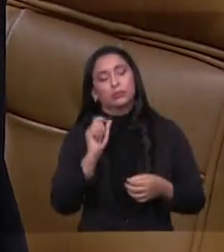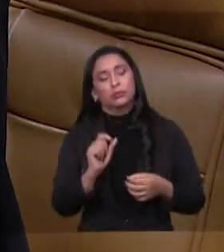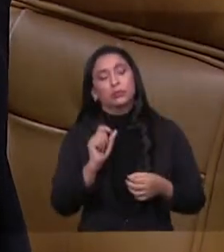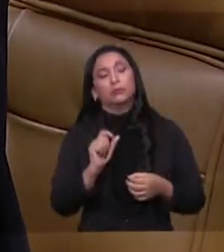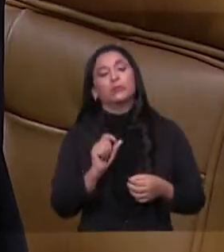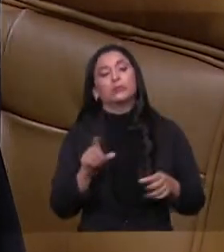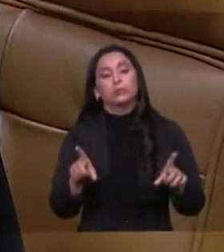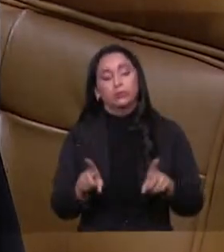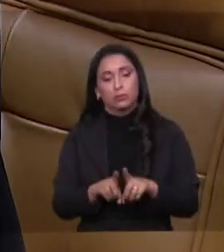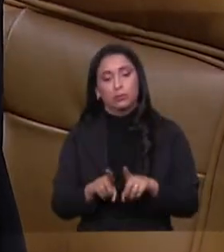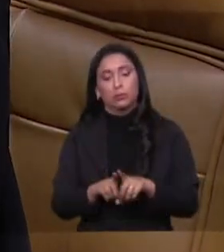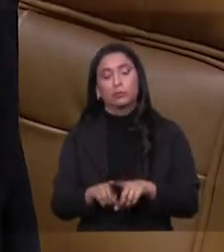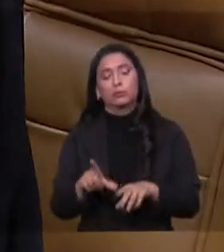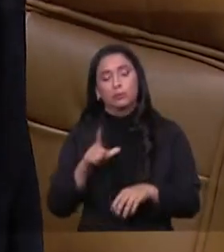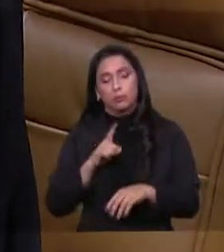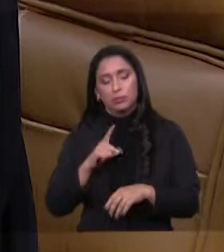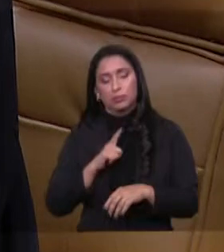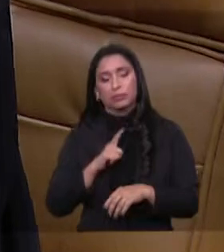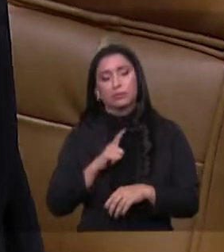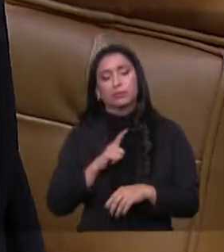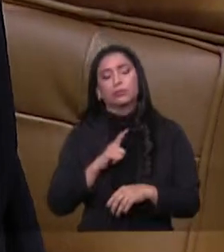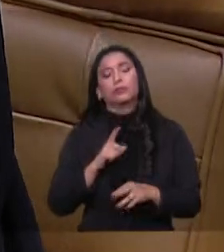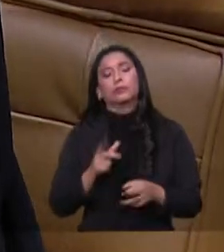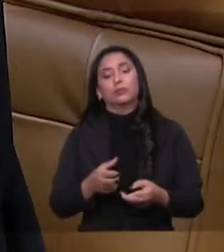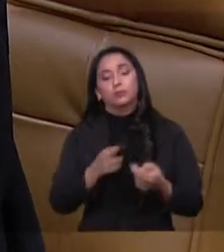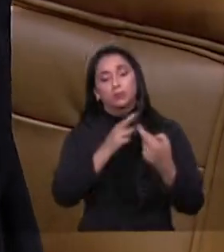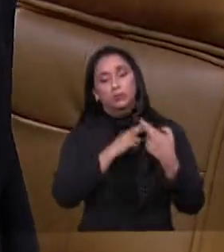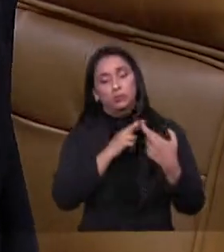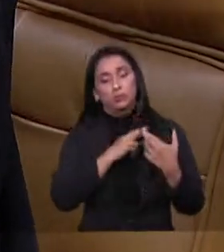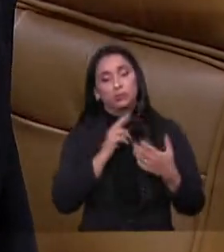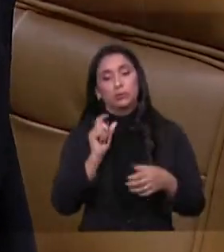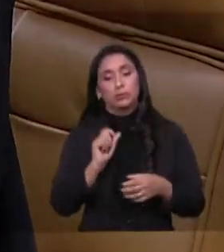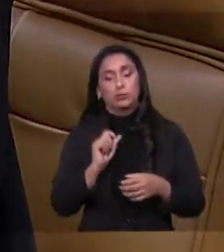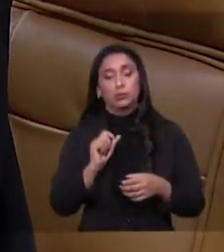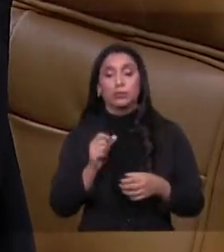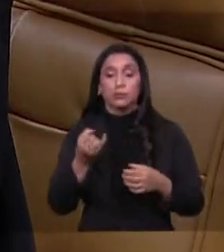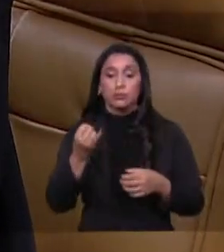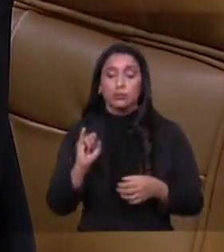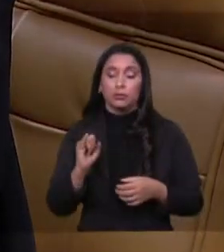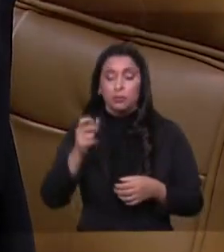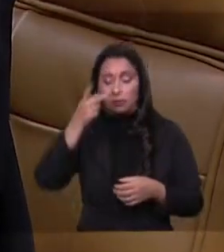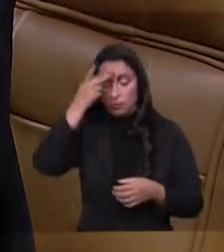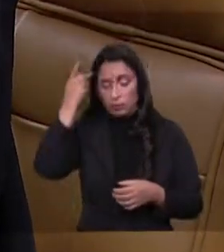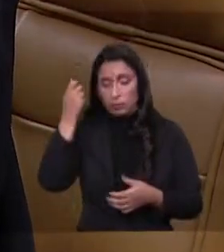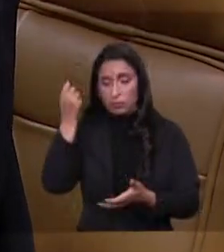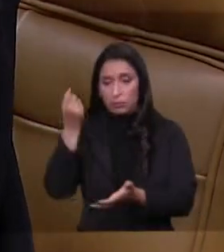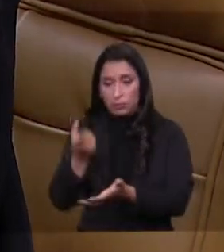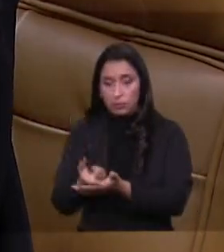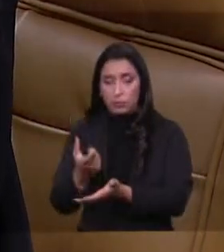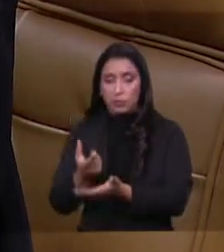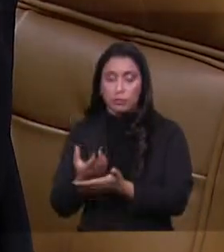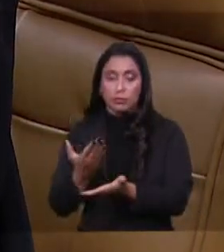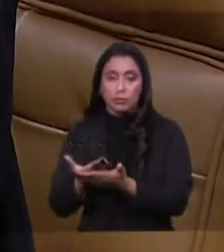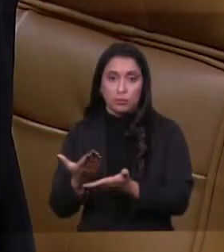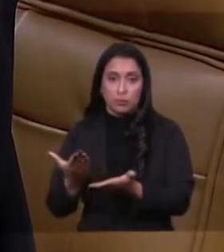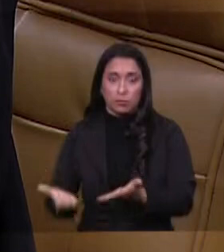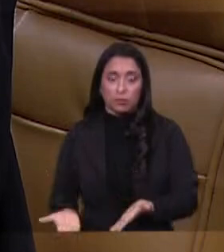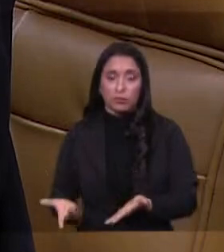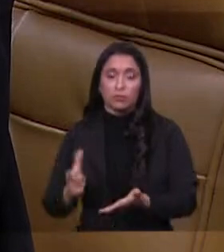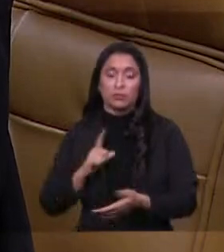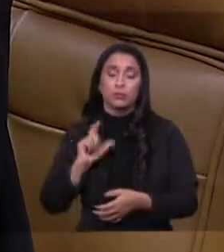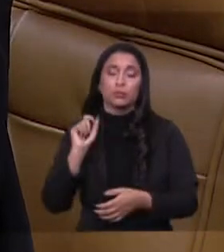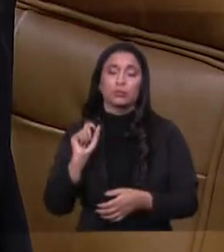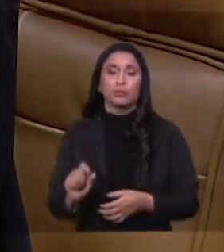sejam responsabilizados por eventuais danos causados ao particular de boa-fé. Ao mesmo tempo em que a eficiência